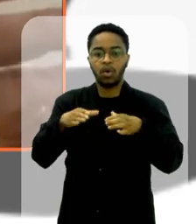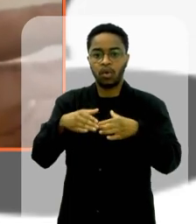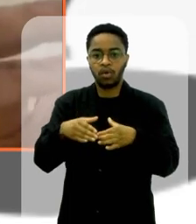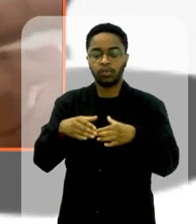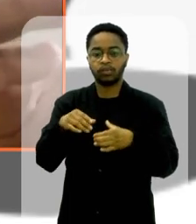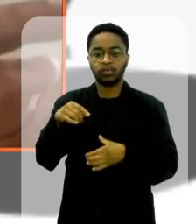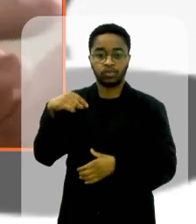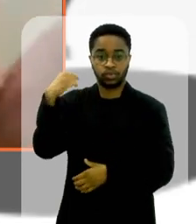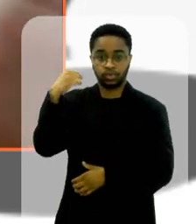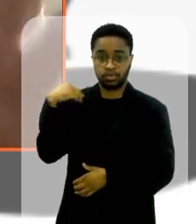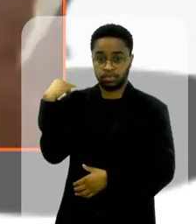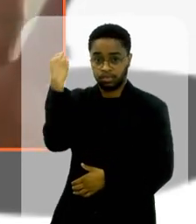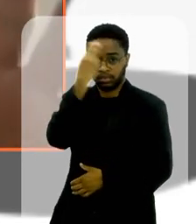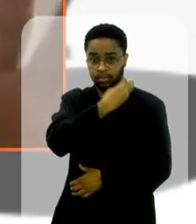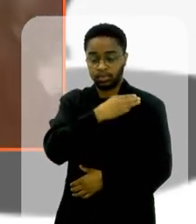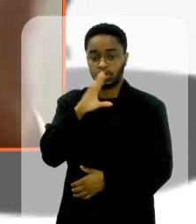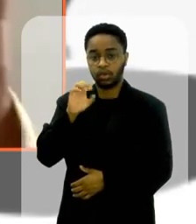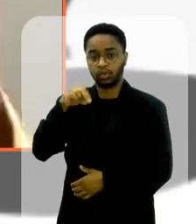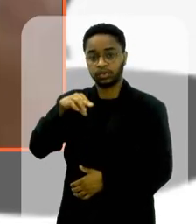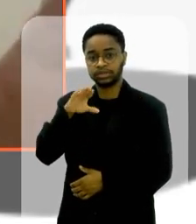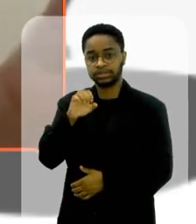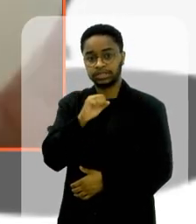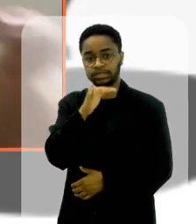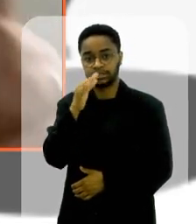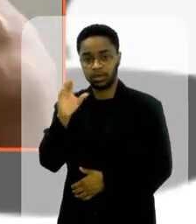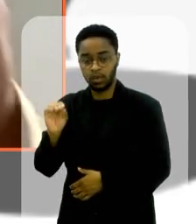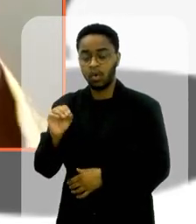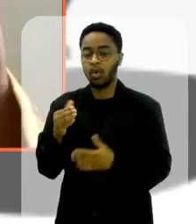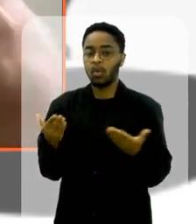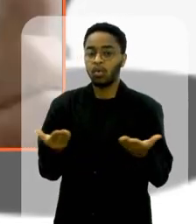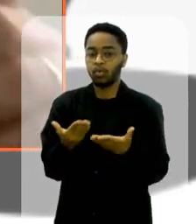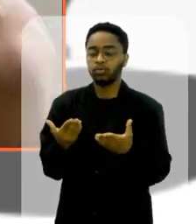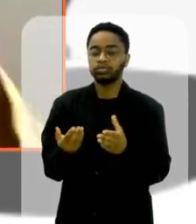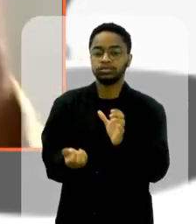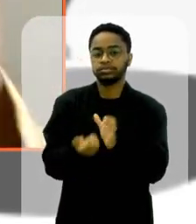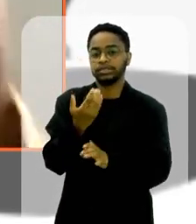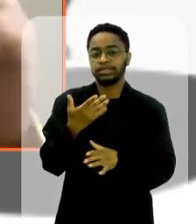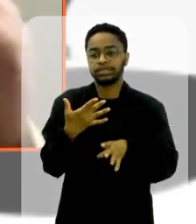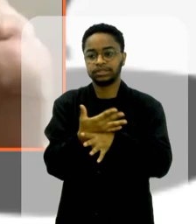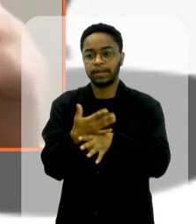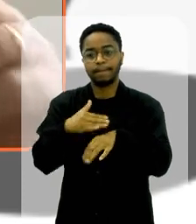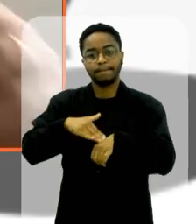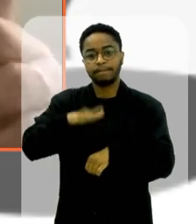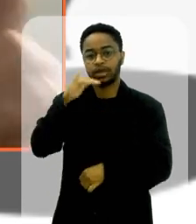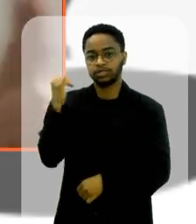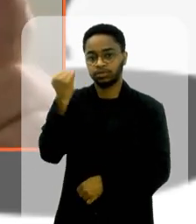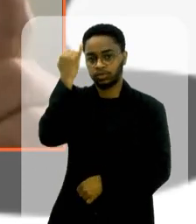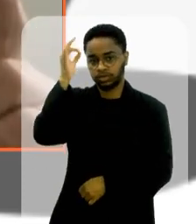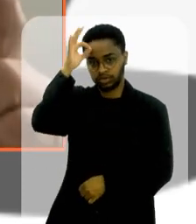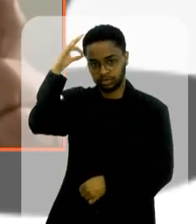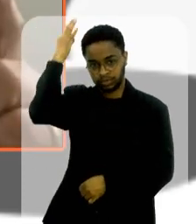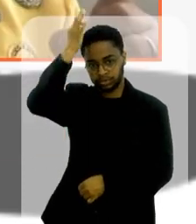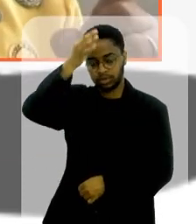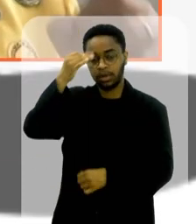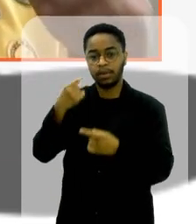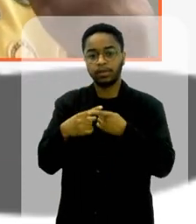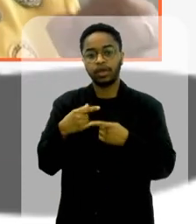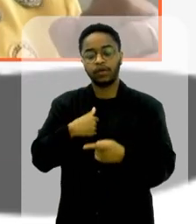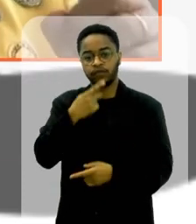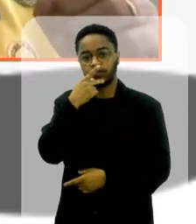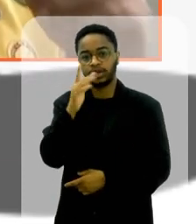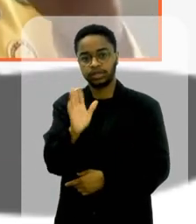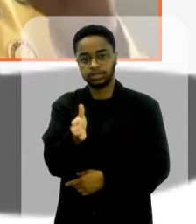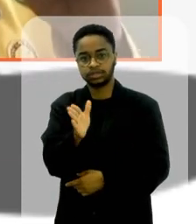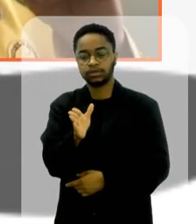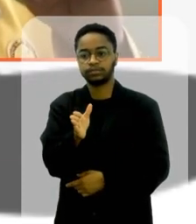Nossa Senhora da Conceição, que hoje dá origem a uma das cidades mais importantes do Estado do Espírito Santo. Como eu